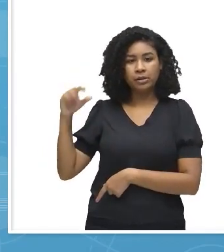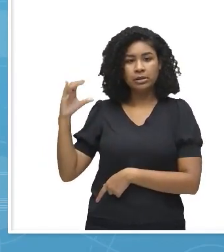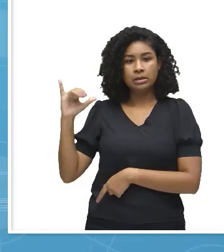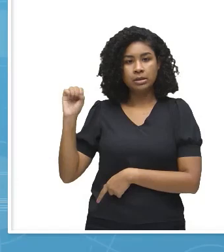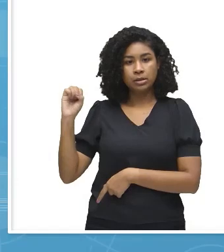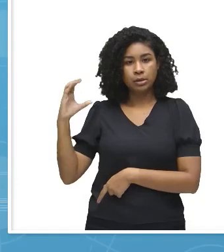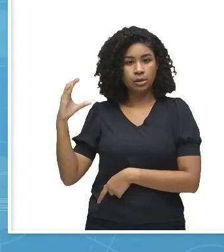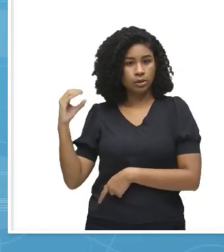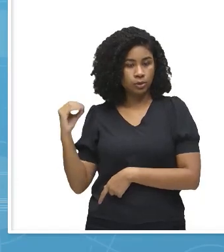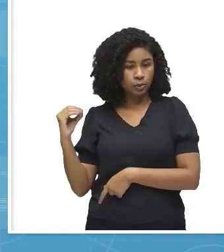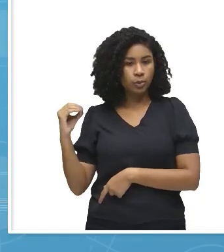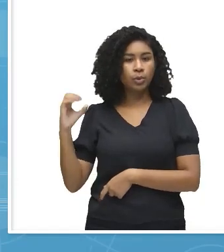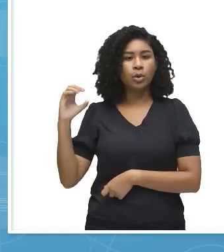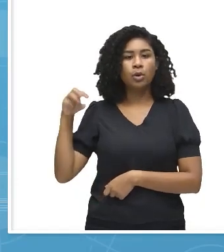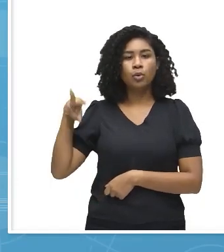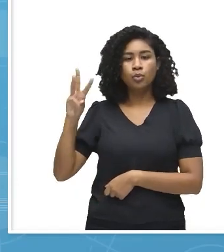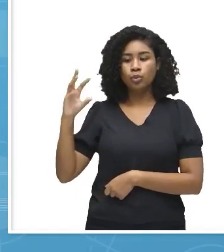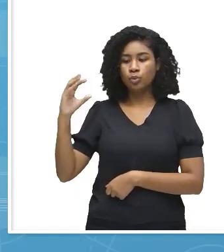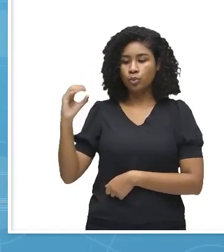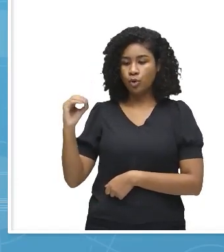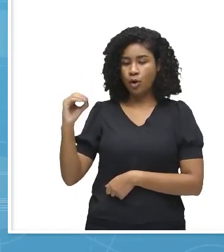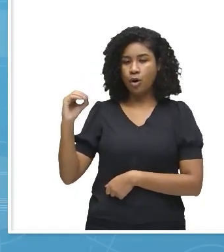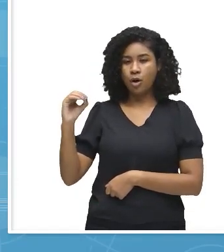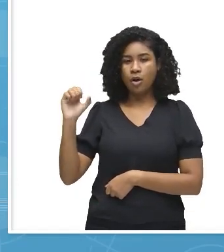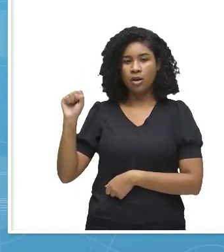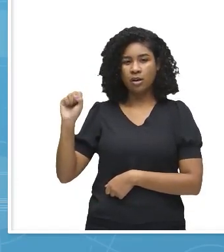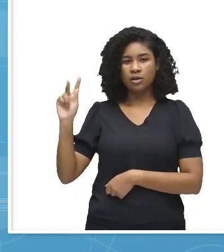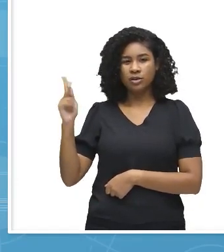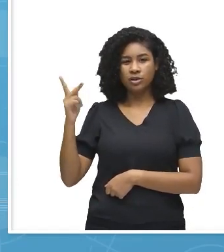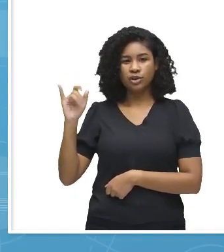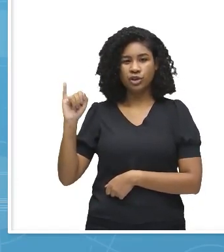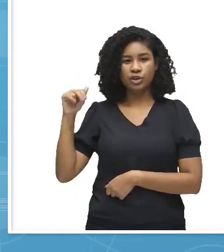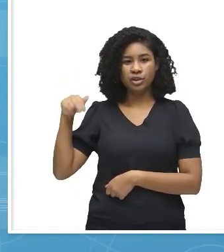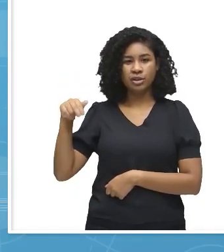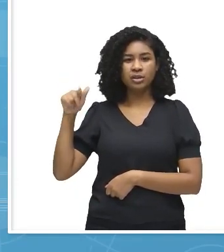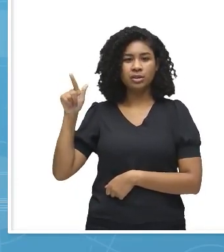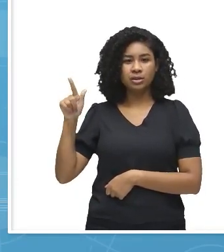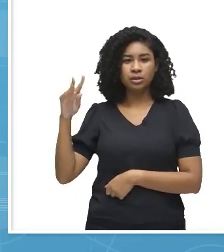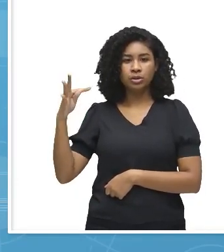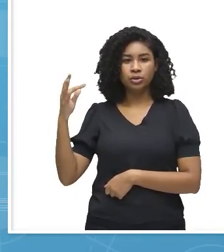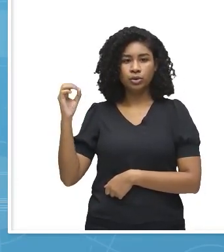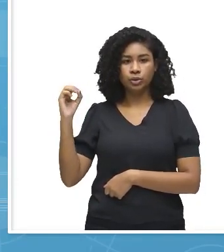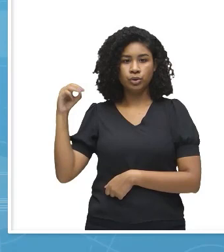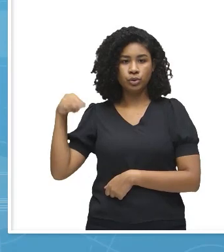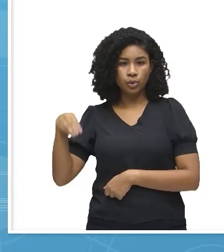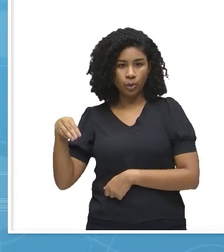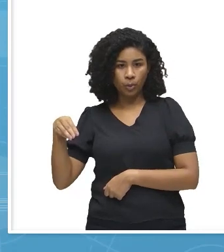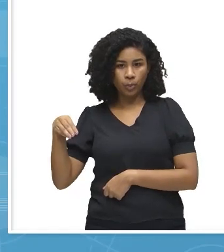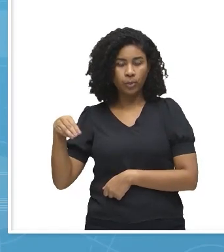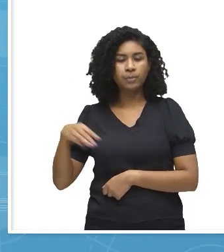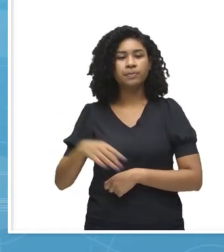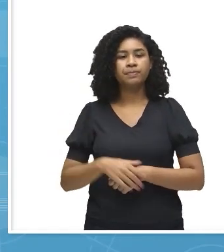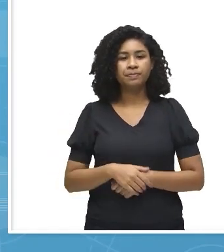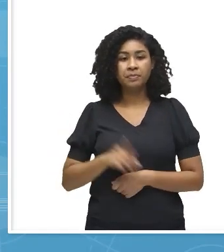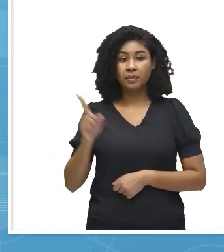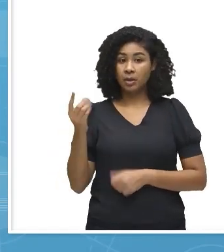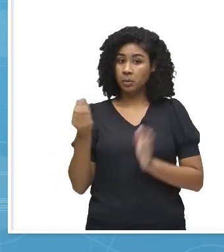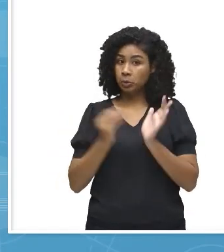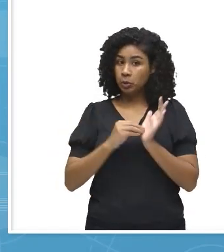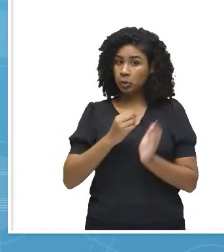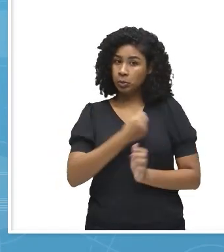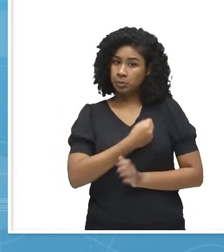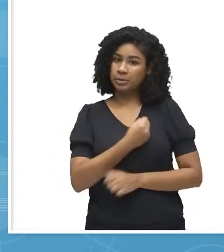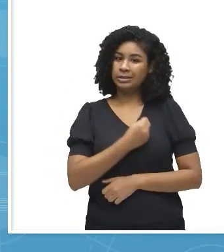C, o Washington colocou aí resumido, né? Questão 3, mas eu entendi aqui o que ele colocou,